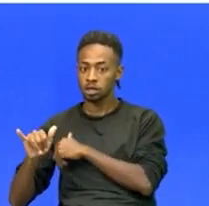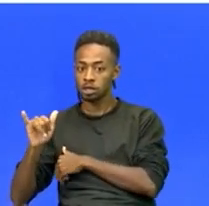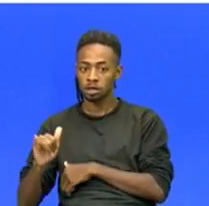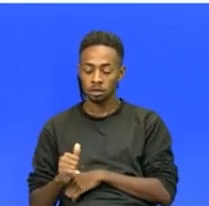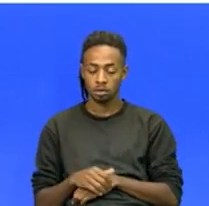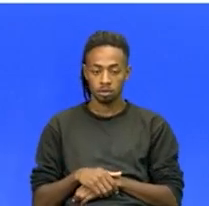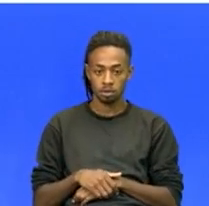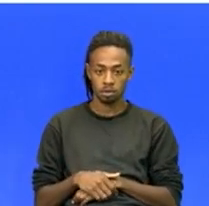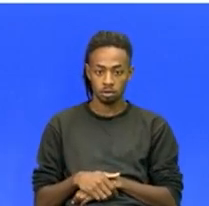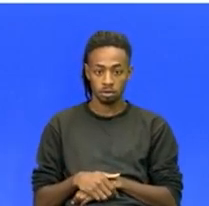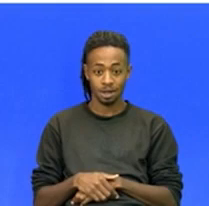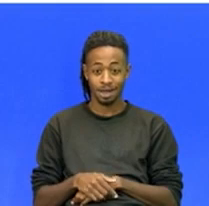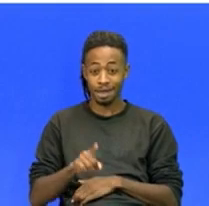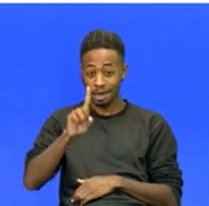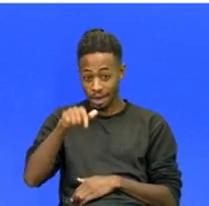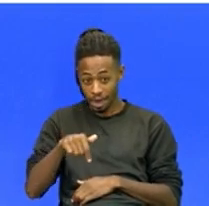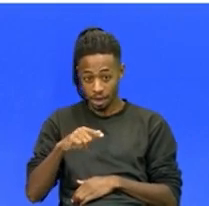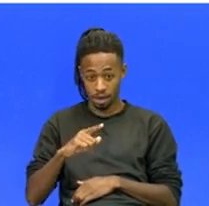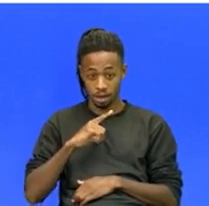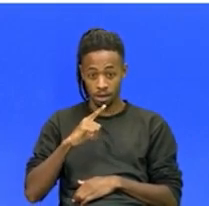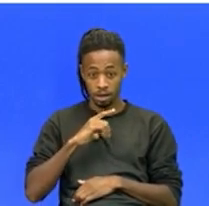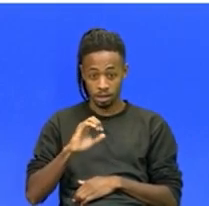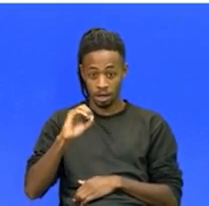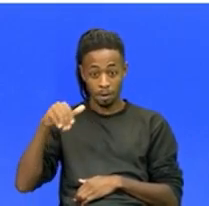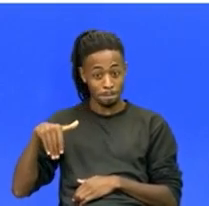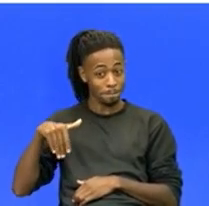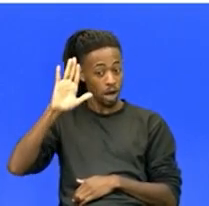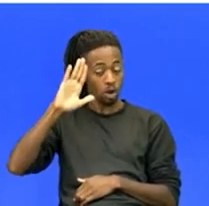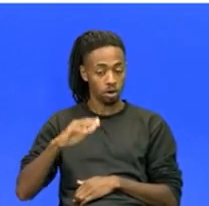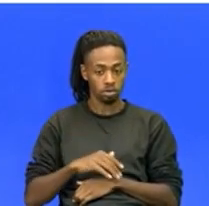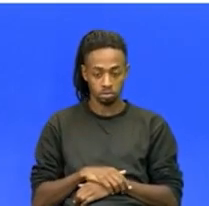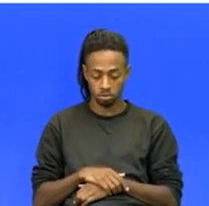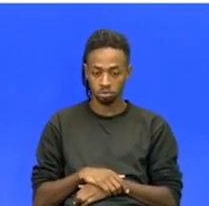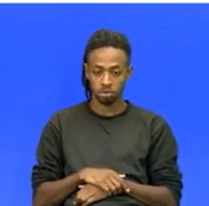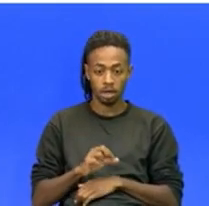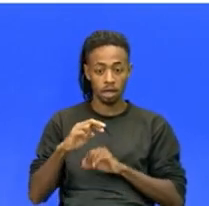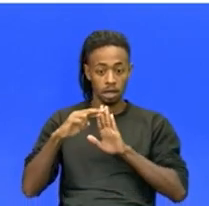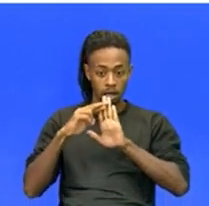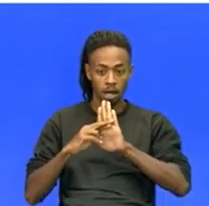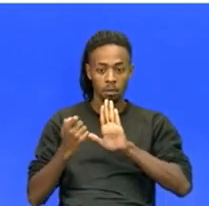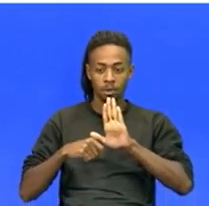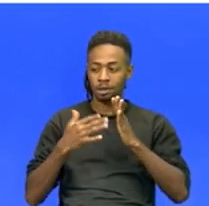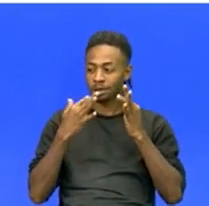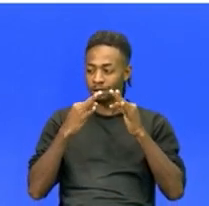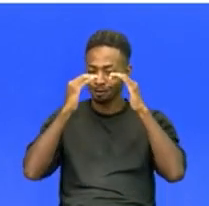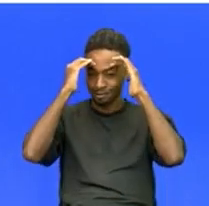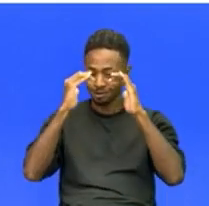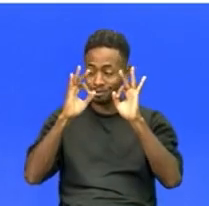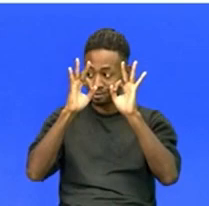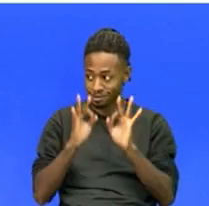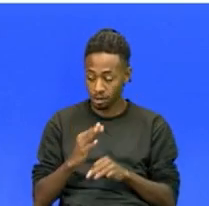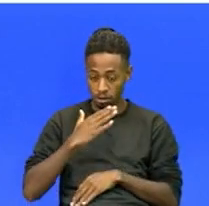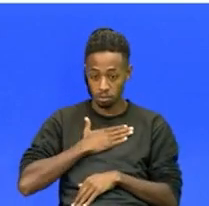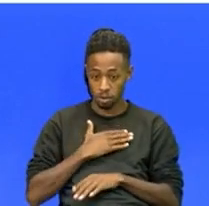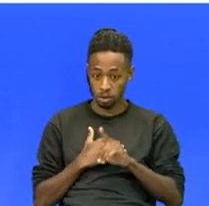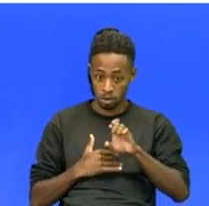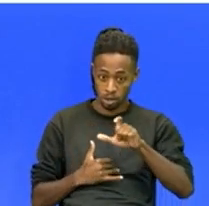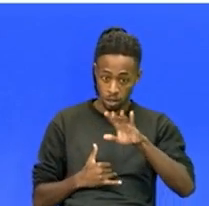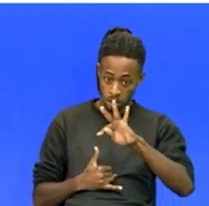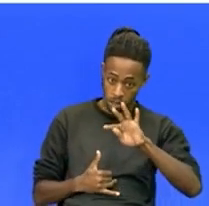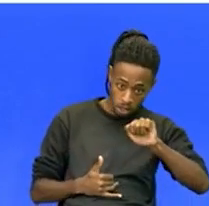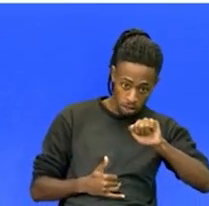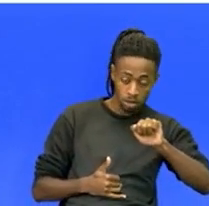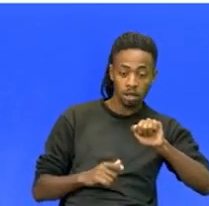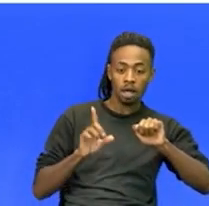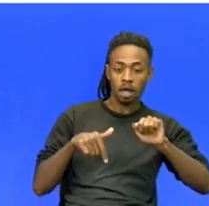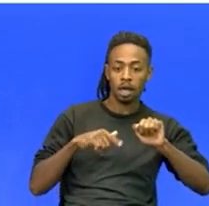for maior que zero, vai ser o meu mínimo local. Então essas regras têm que ser criteriosamente seguidas. Se o meu delta do determinante for maior que